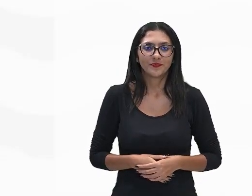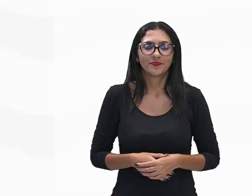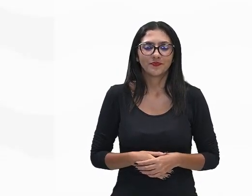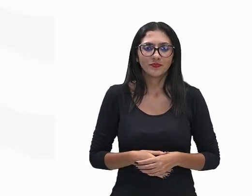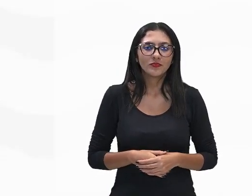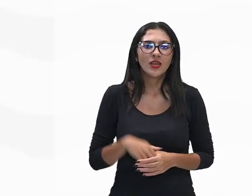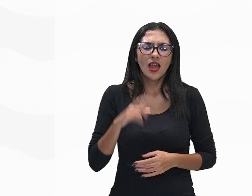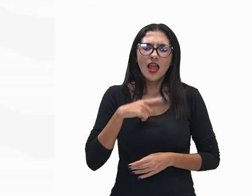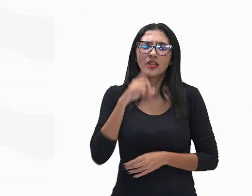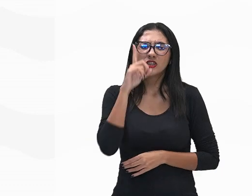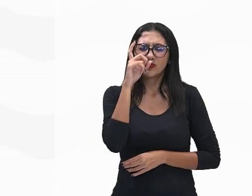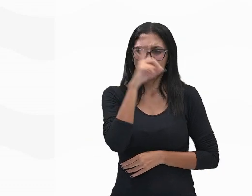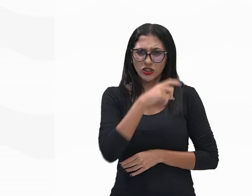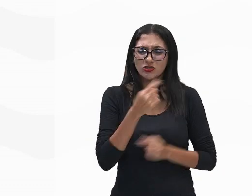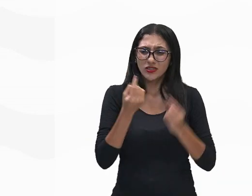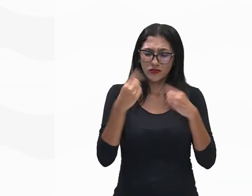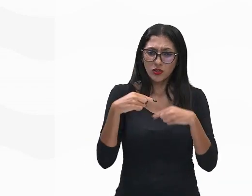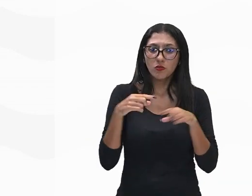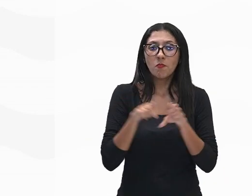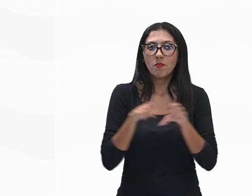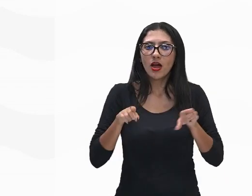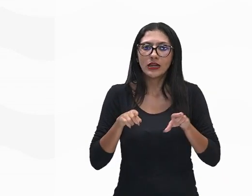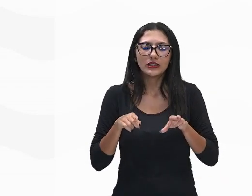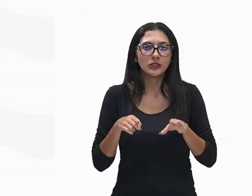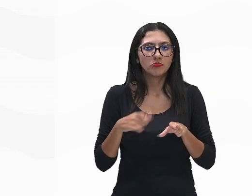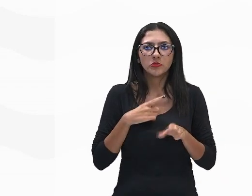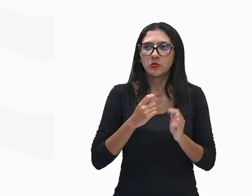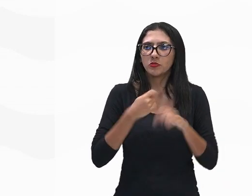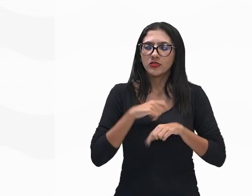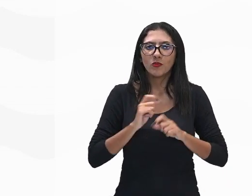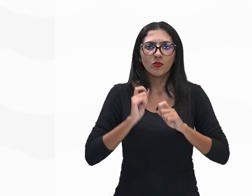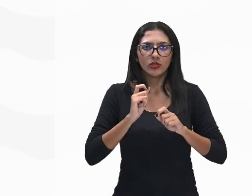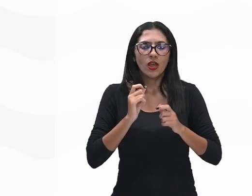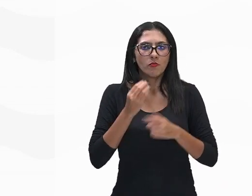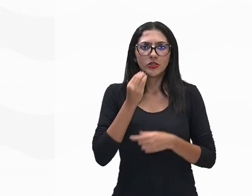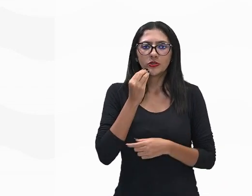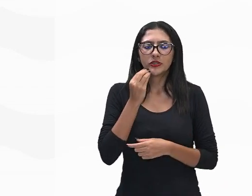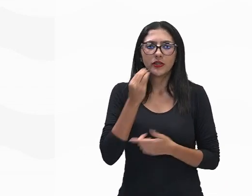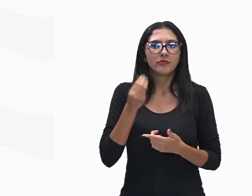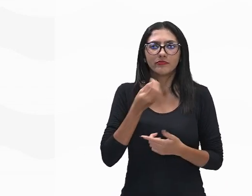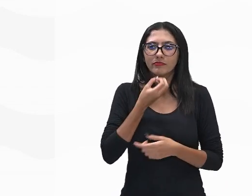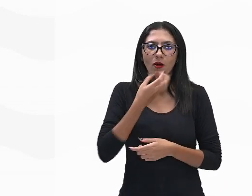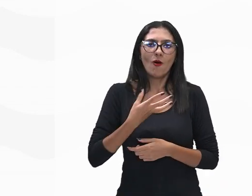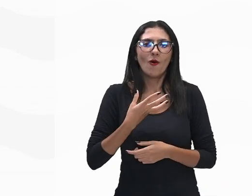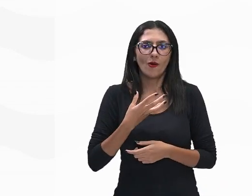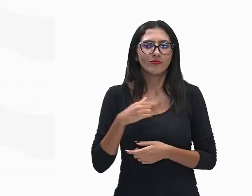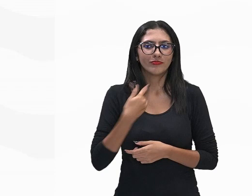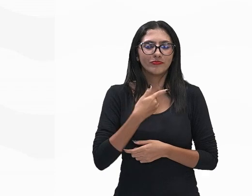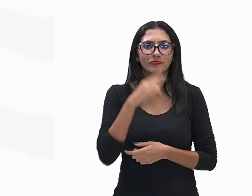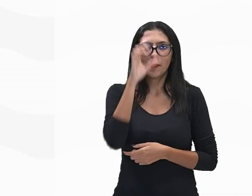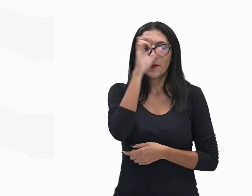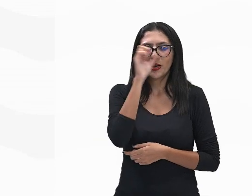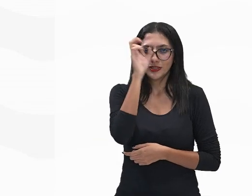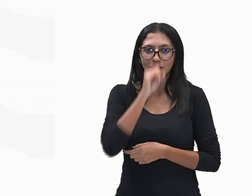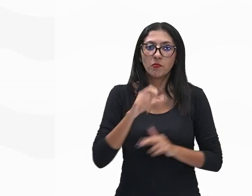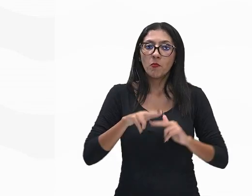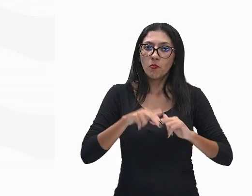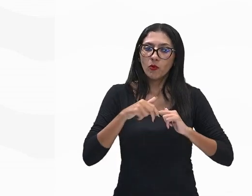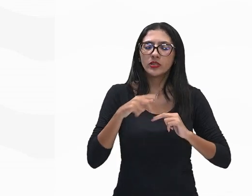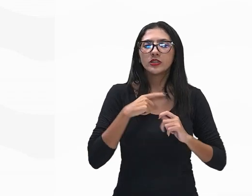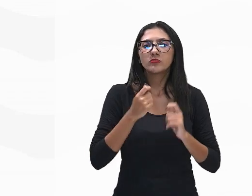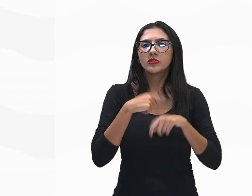tempo, pode ser uma jornada emocionante e gratificante. Então é importante que a gente esteja aberto